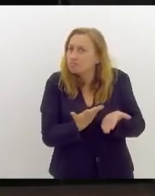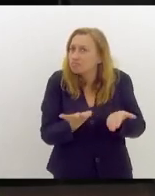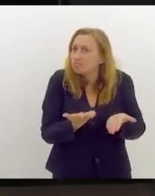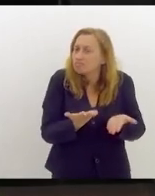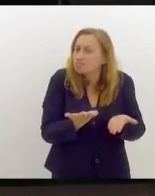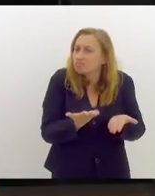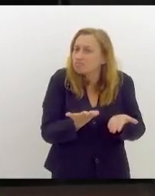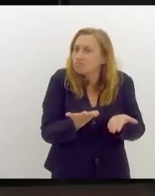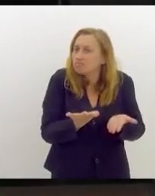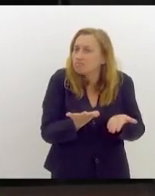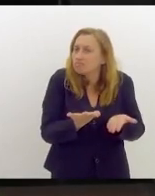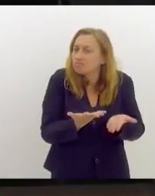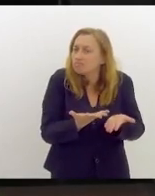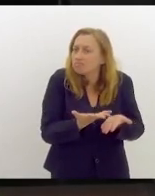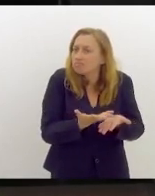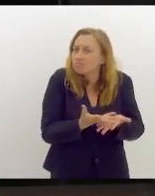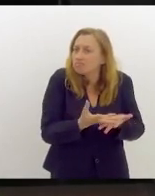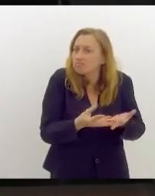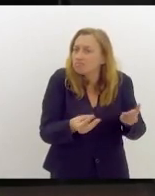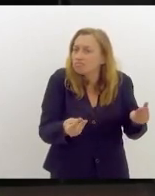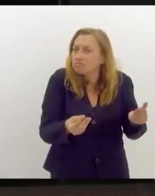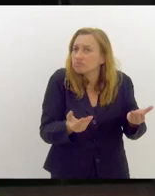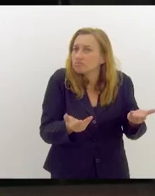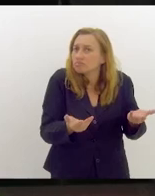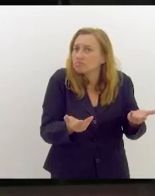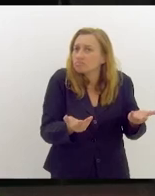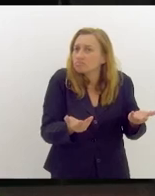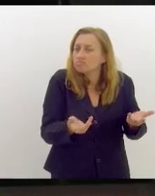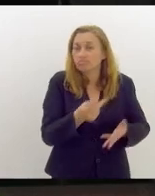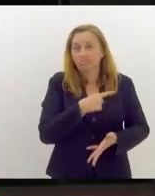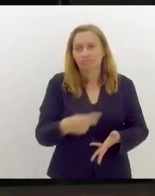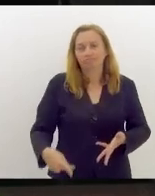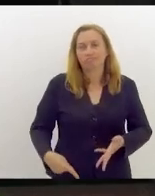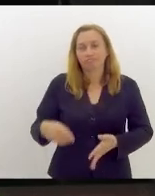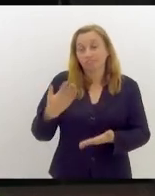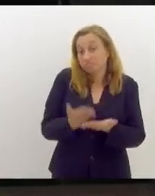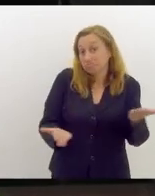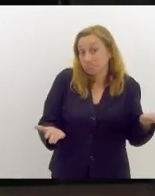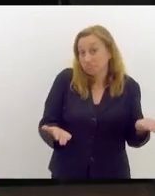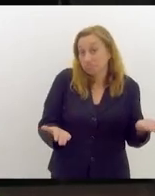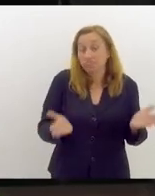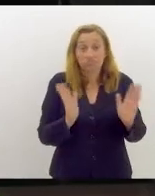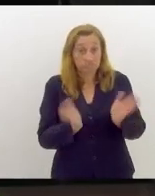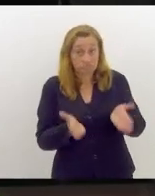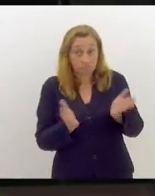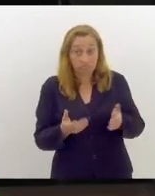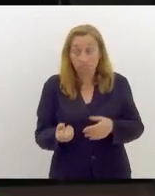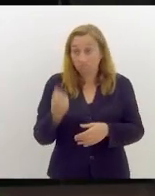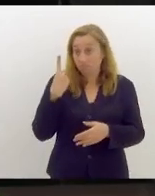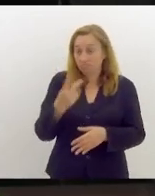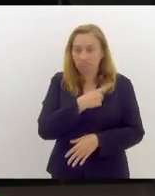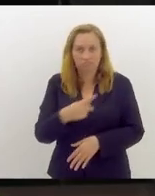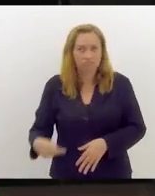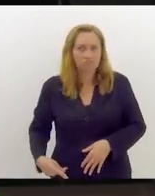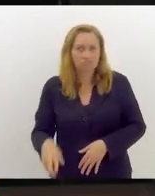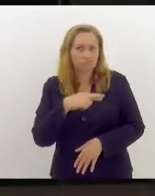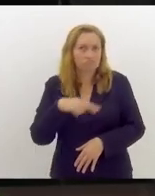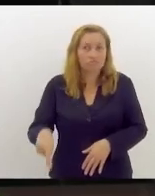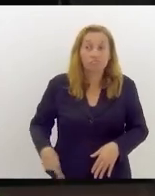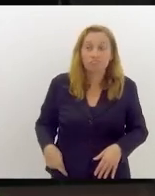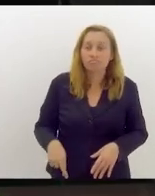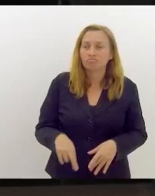completamente dizimada pelo presidente perdedor agora ex-presidente da República